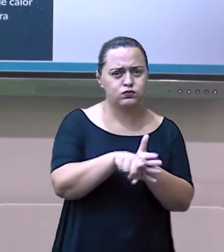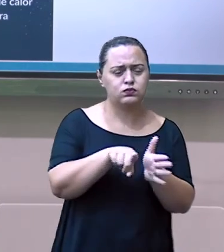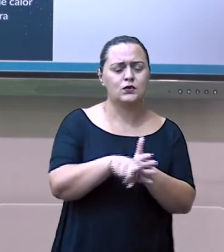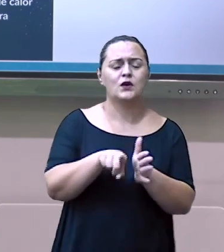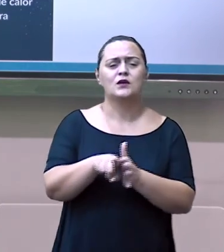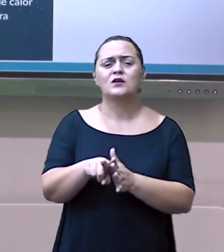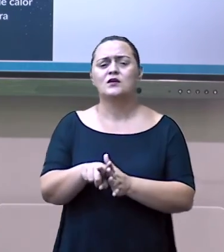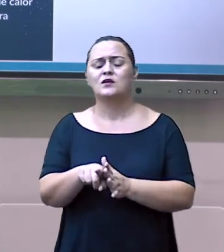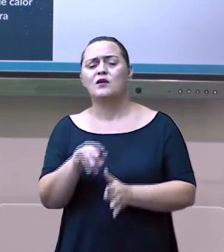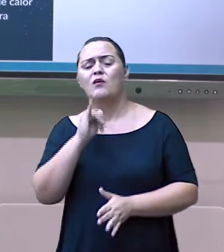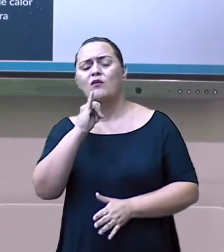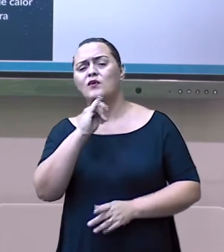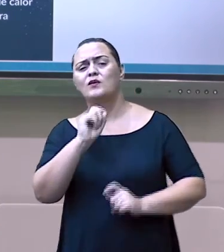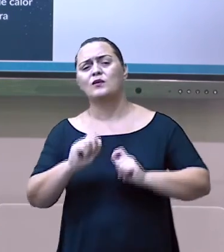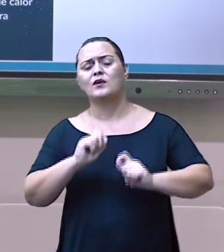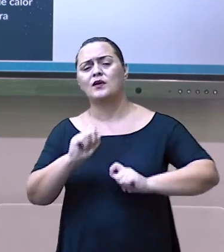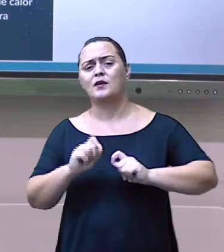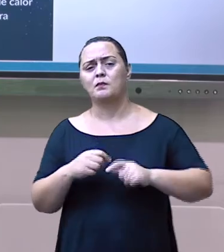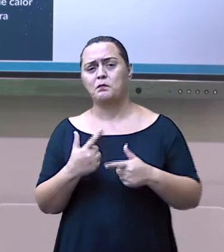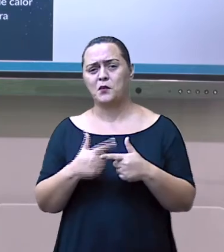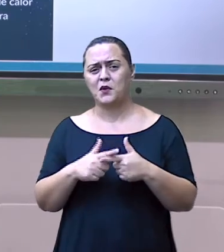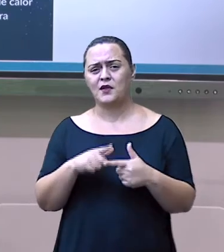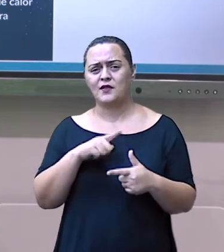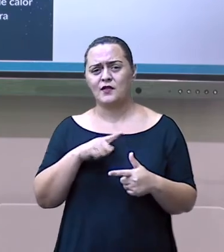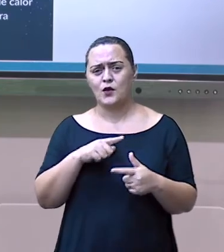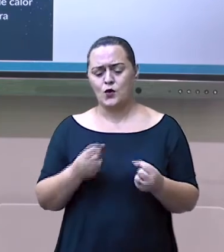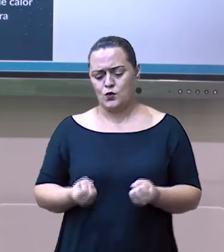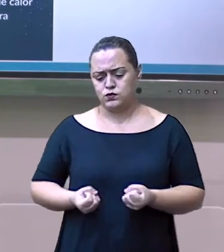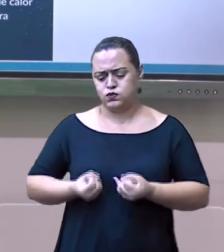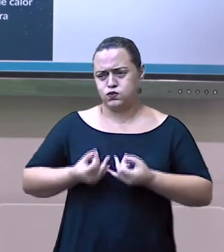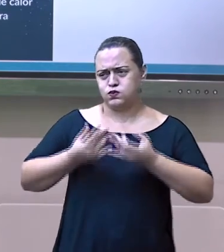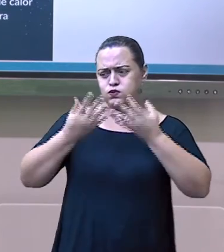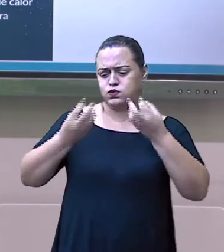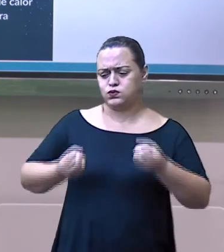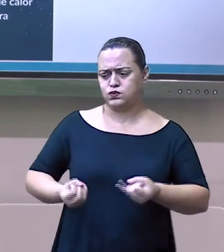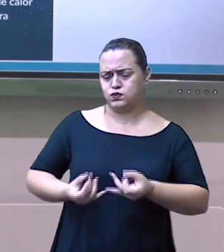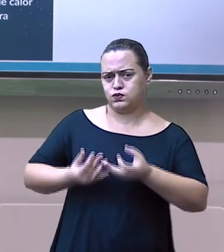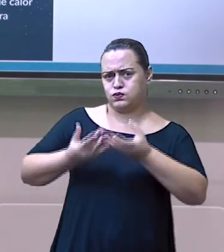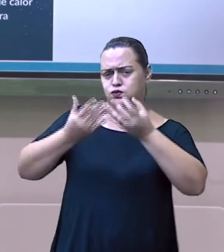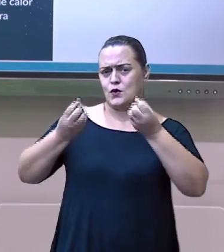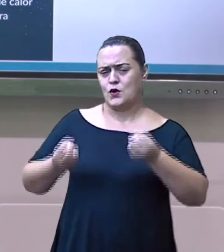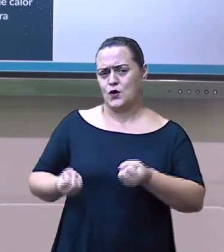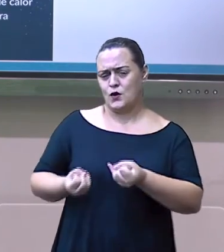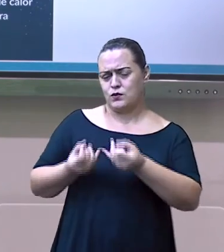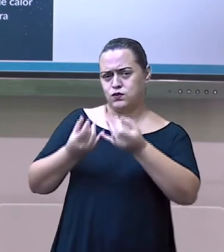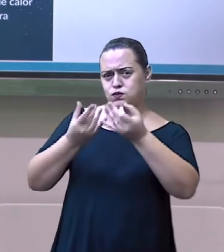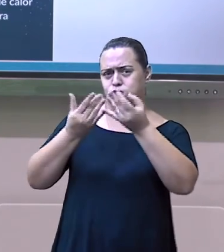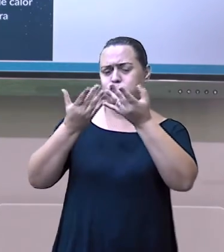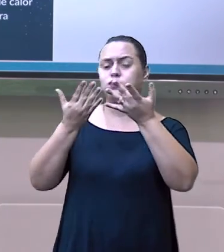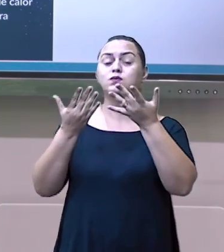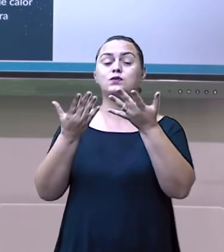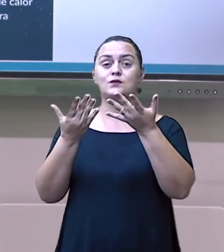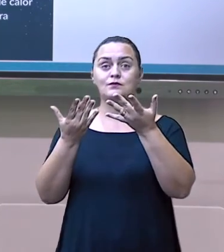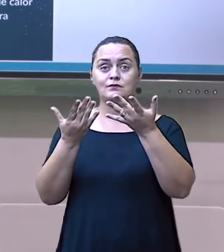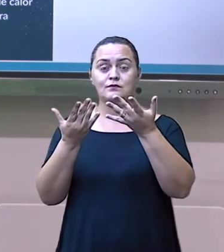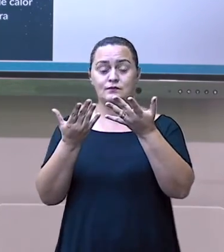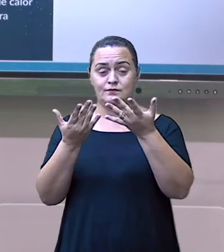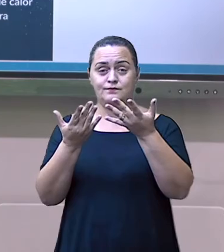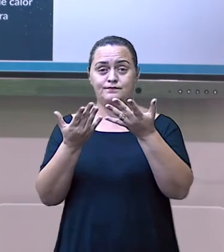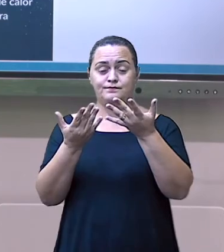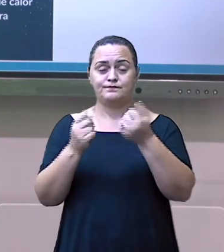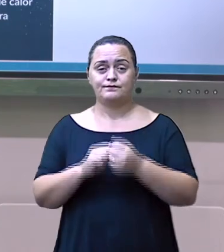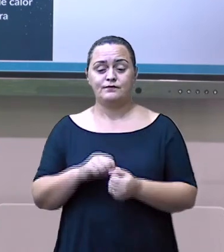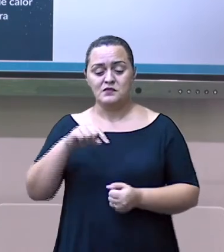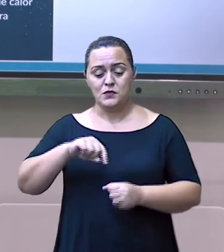grande quantidade de gases, tá? A atmosfera tem retido